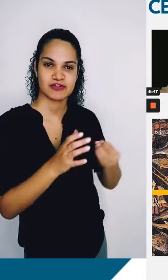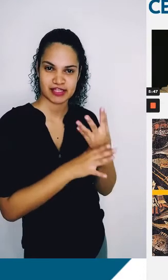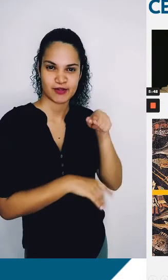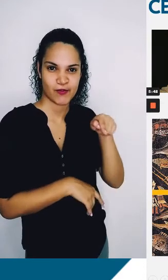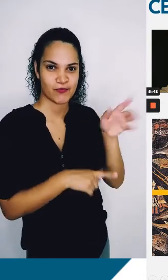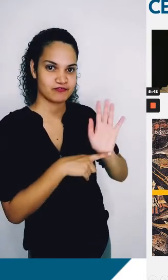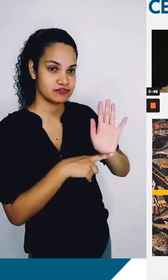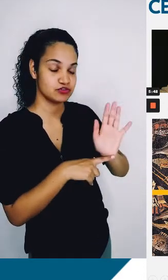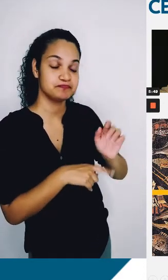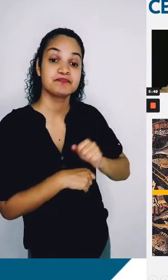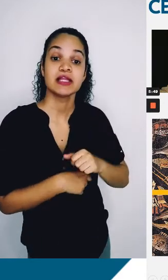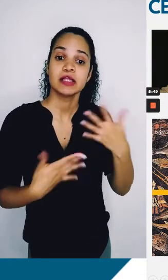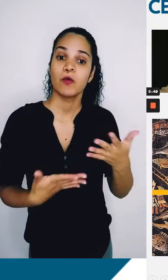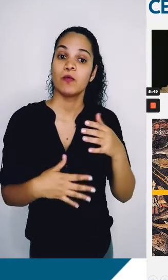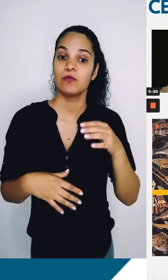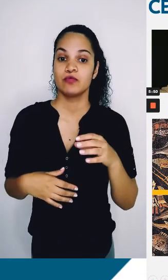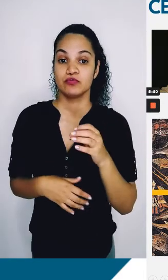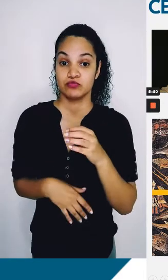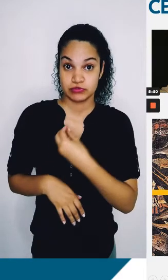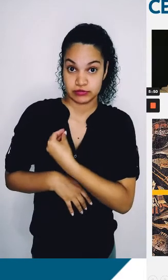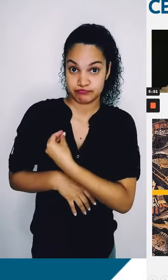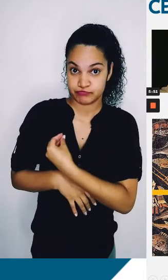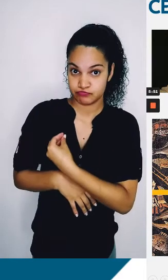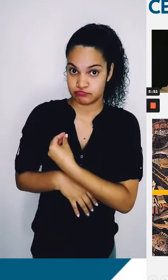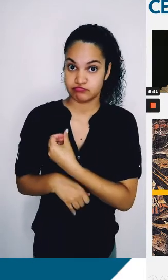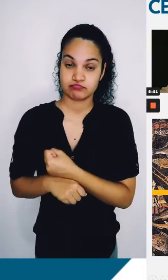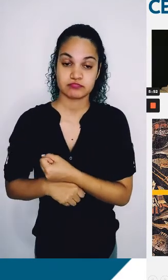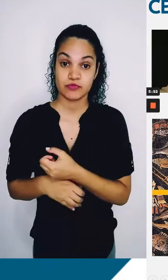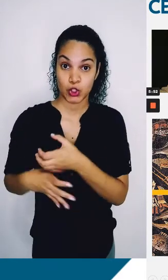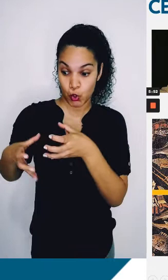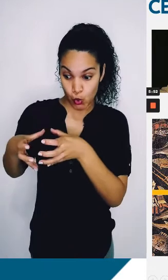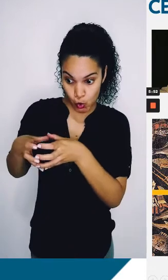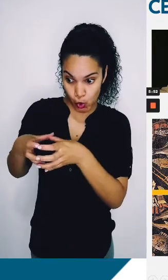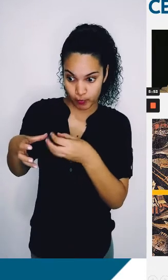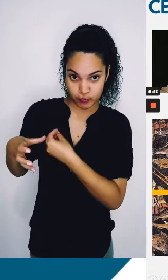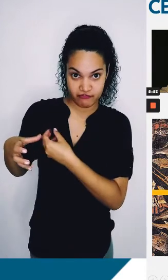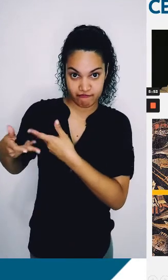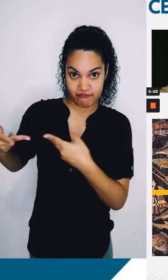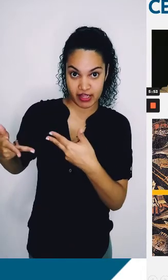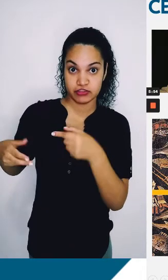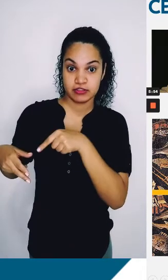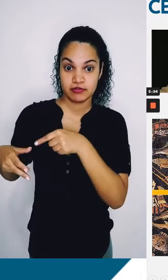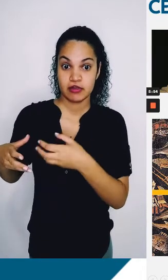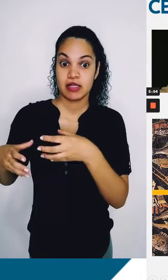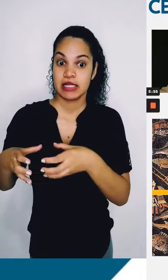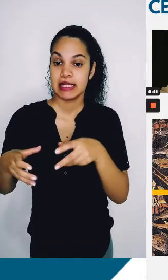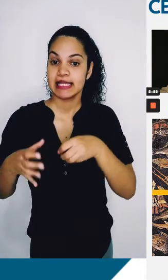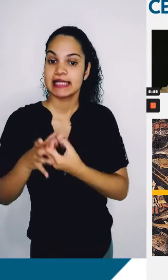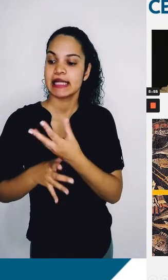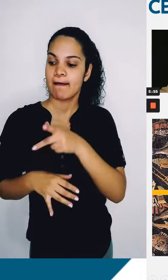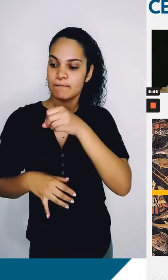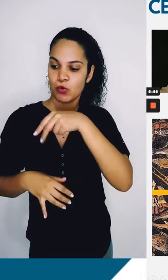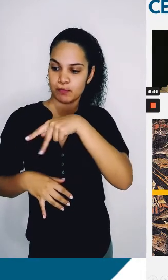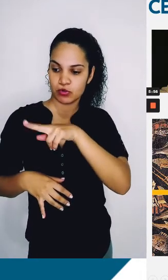canal. Então, os organismos em conjunto formam uma determinada população que